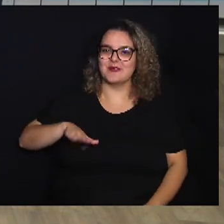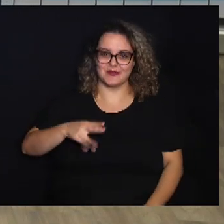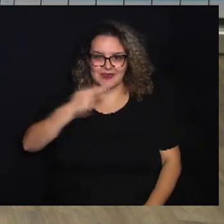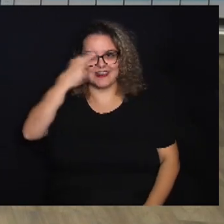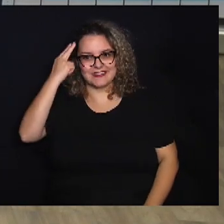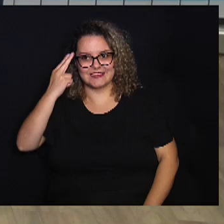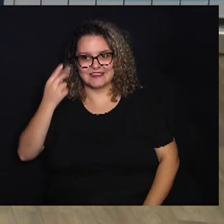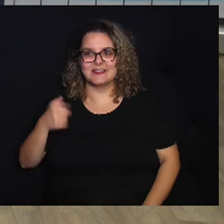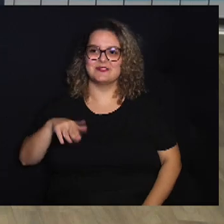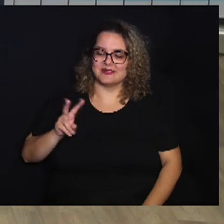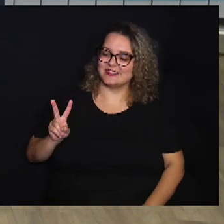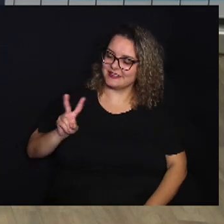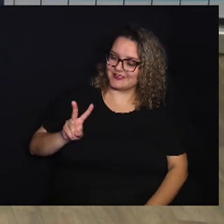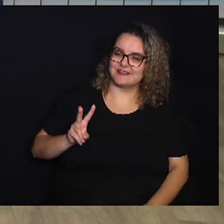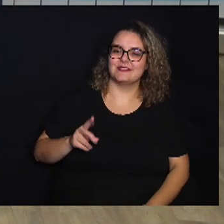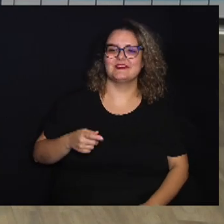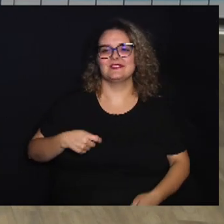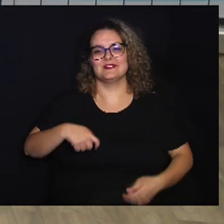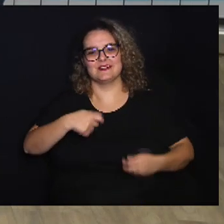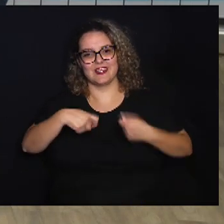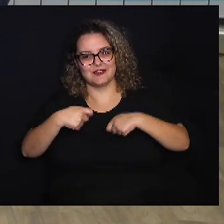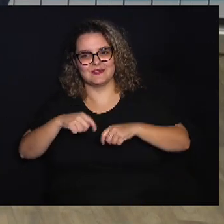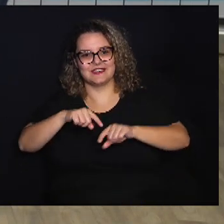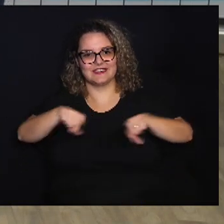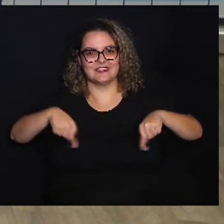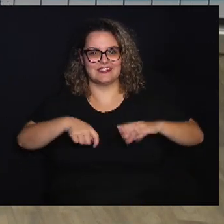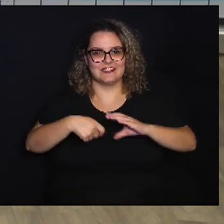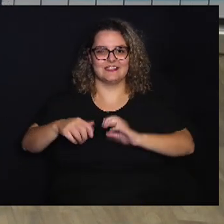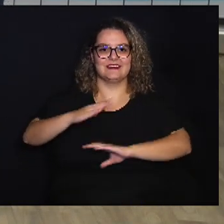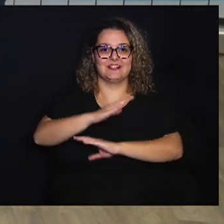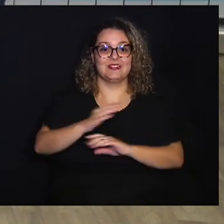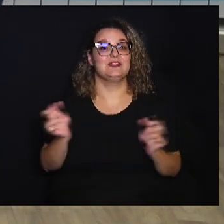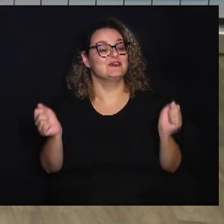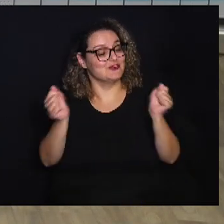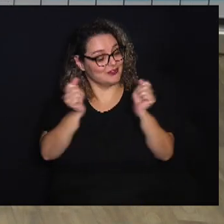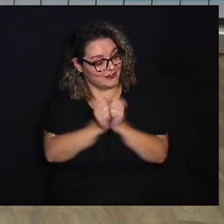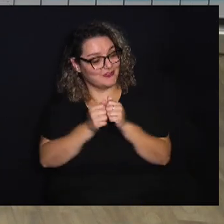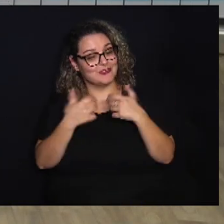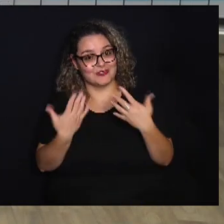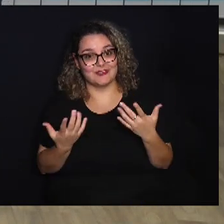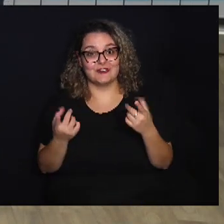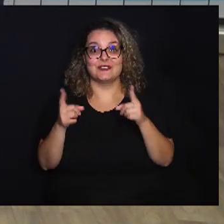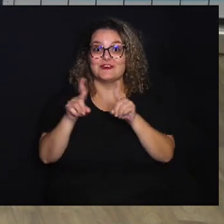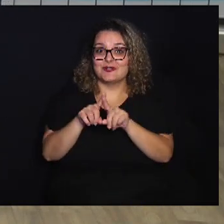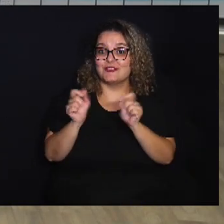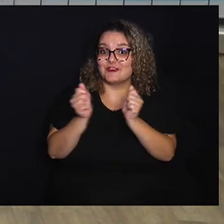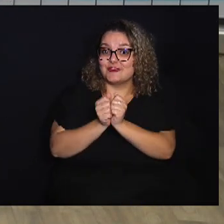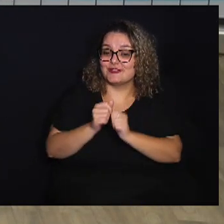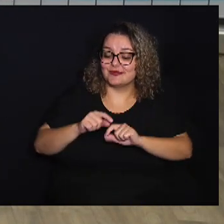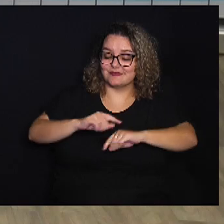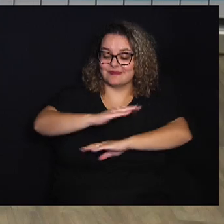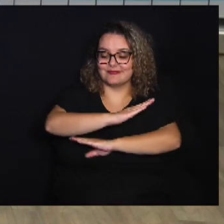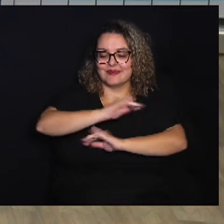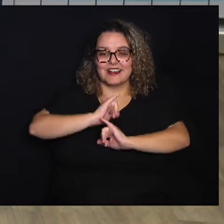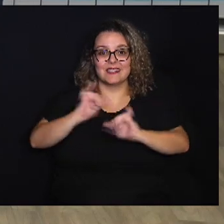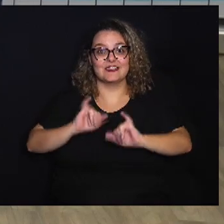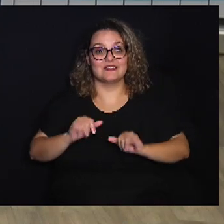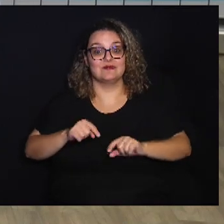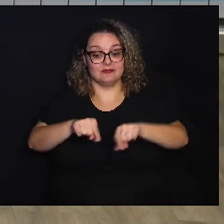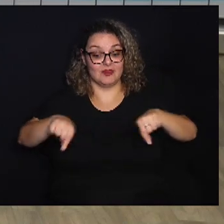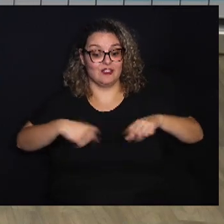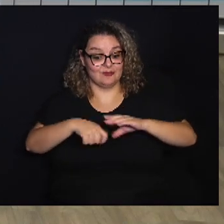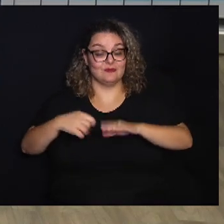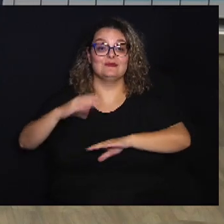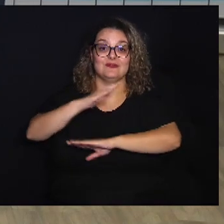dois, a gente vai estar no comando do Estúdio Câmara. Estaremos juntos nessa, então, coladinho com o Jornal Câmara Notícia, Estúdio Câmara,